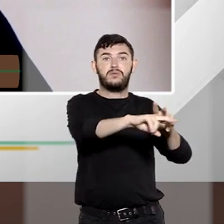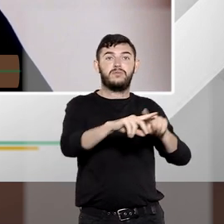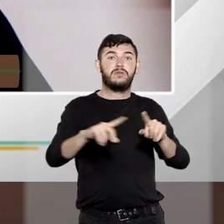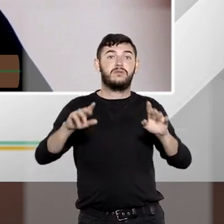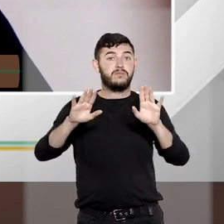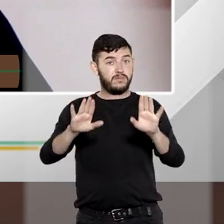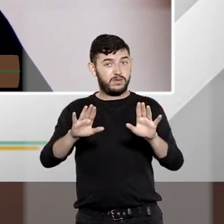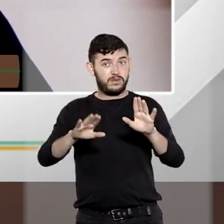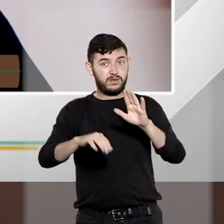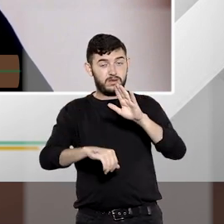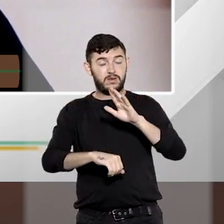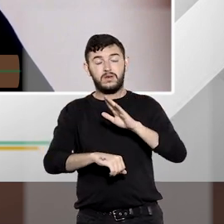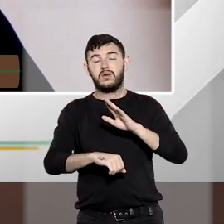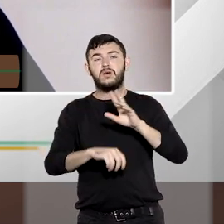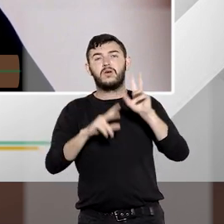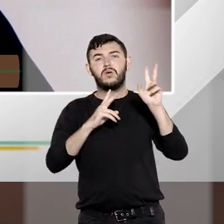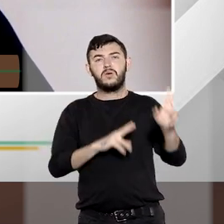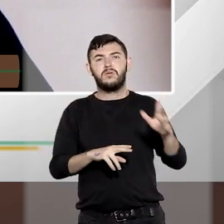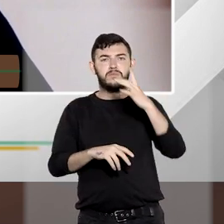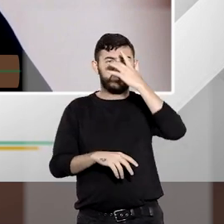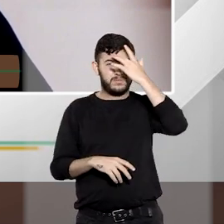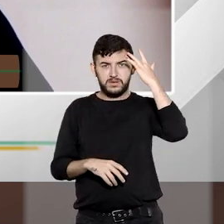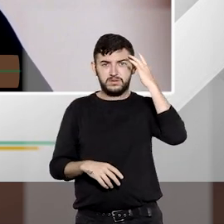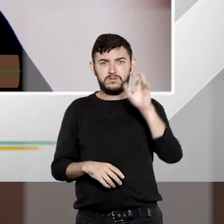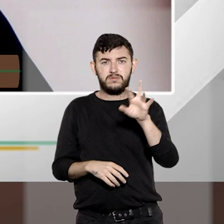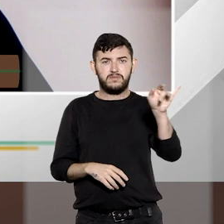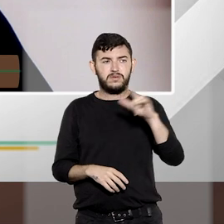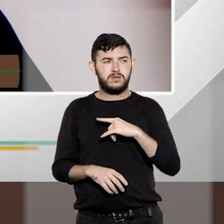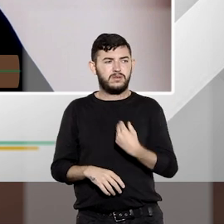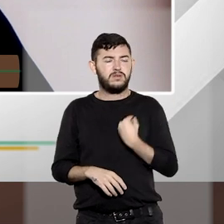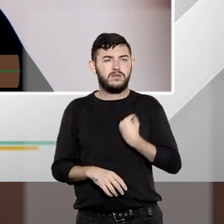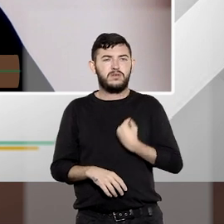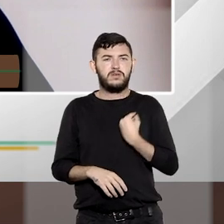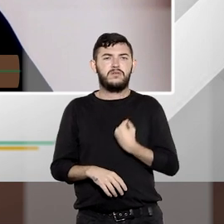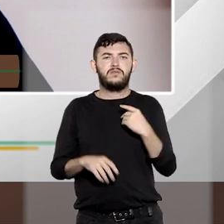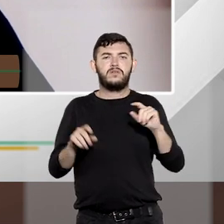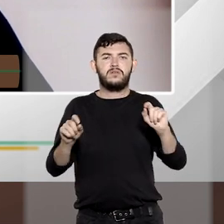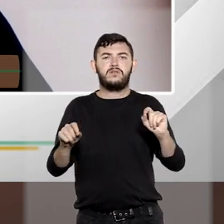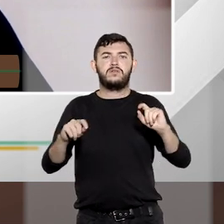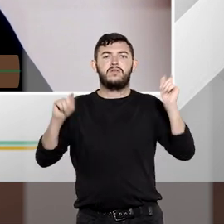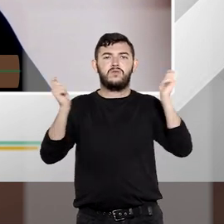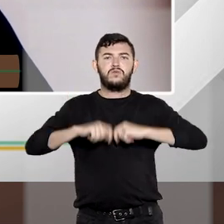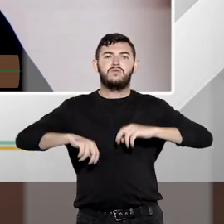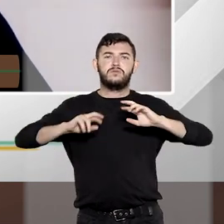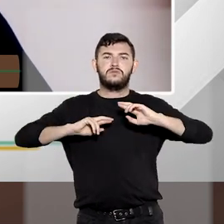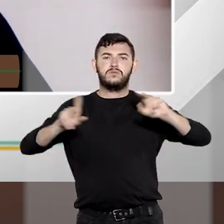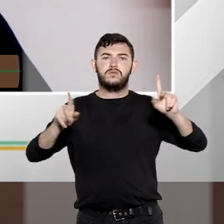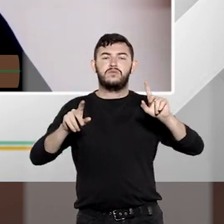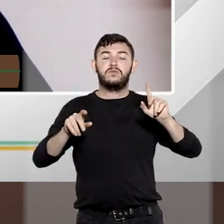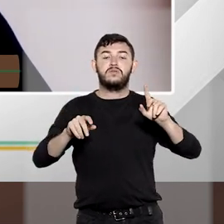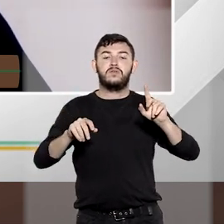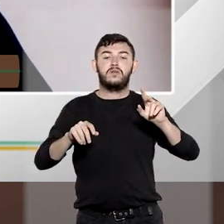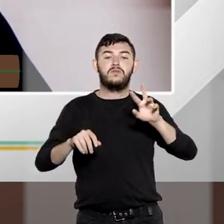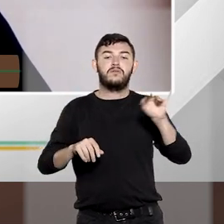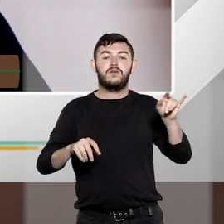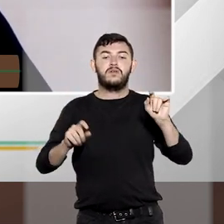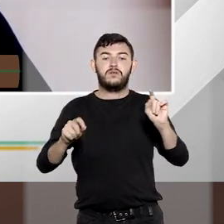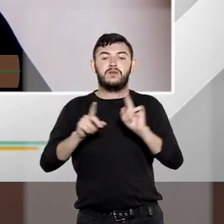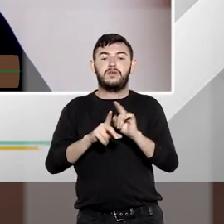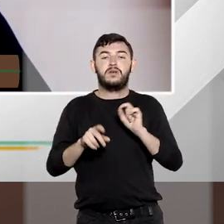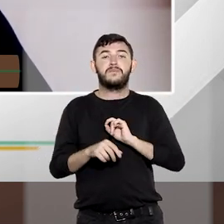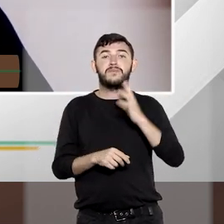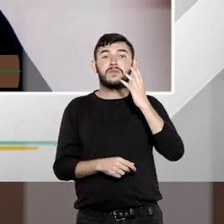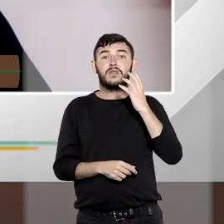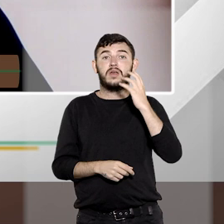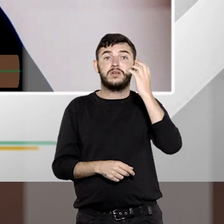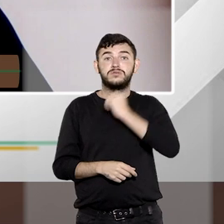pessoa ela tem uma condição diferenciada para adquirir o veículo, para adquirir a